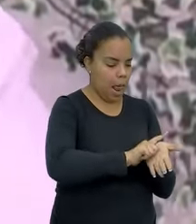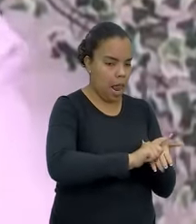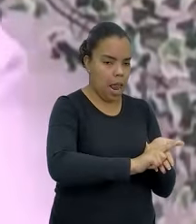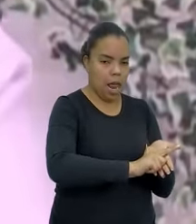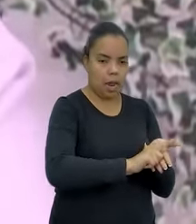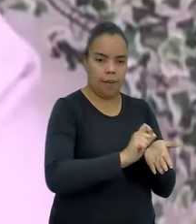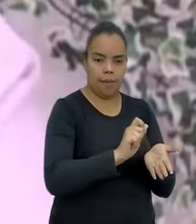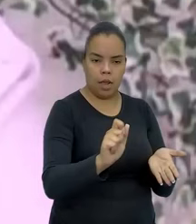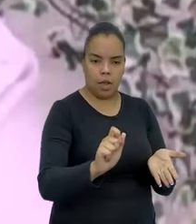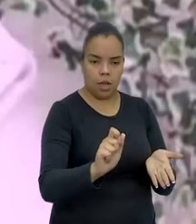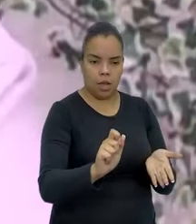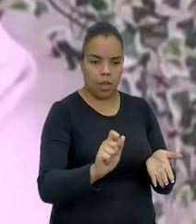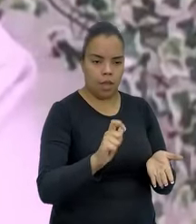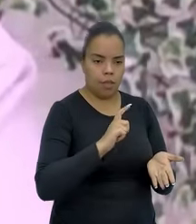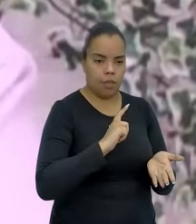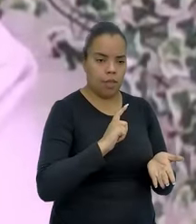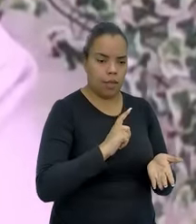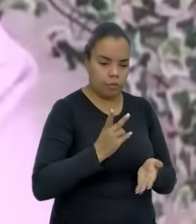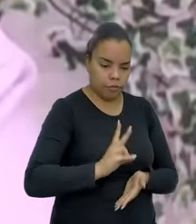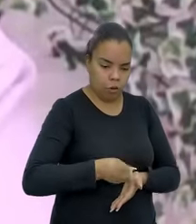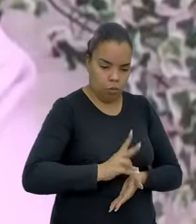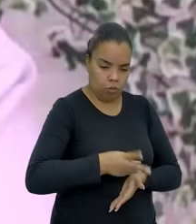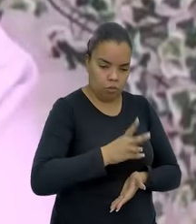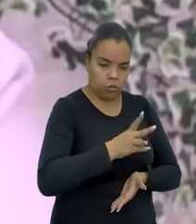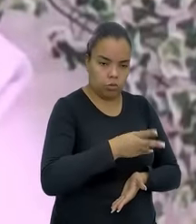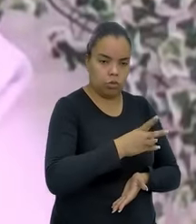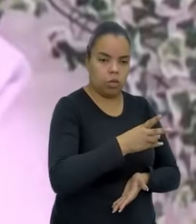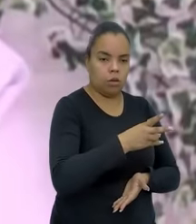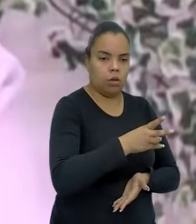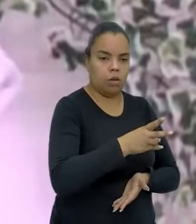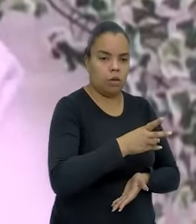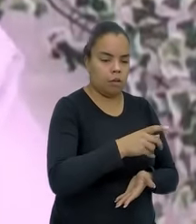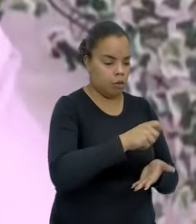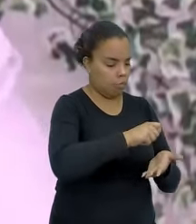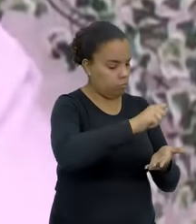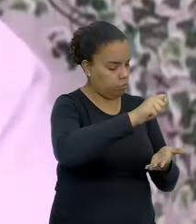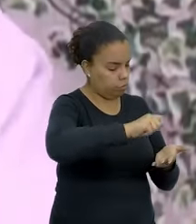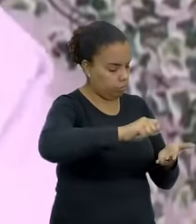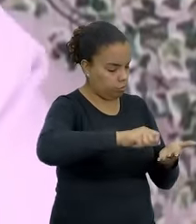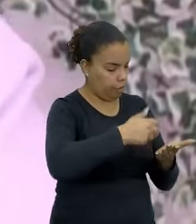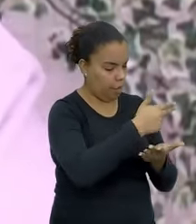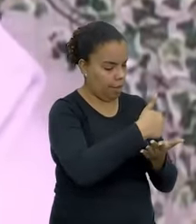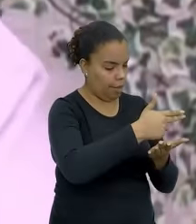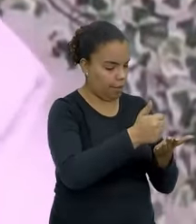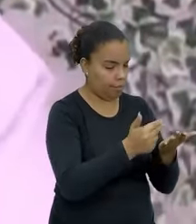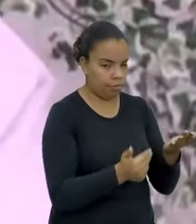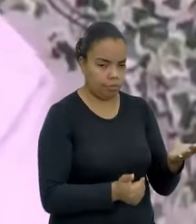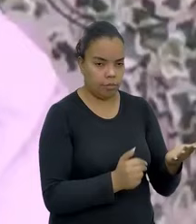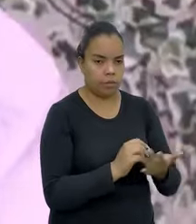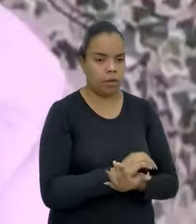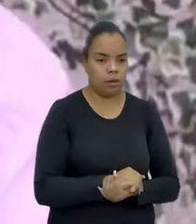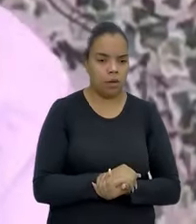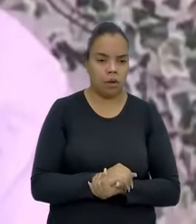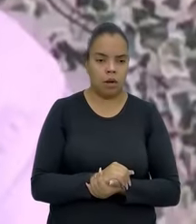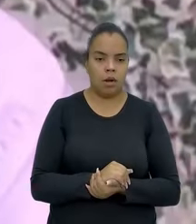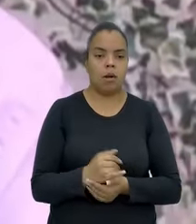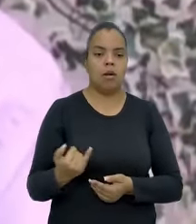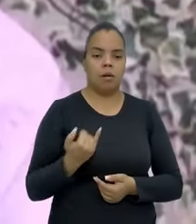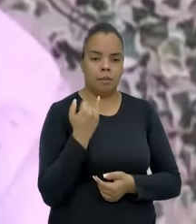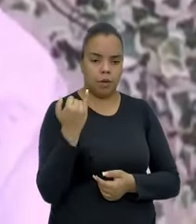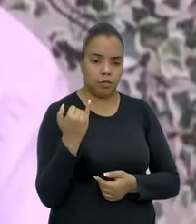crédito eu estou trabalhando contigo tô fazendo strass então é bastante importante trabalhar